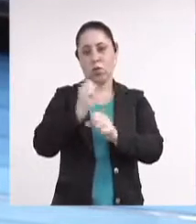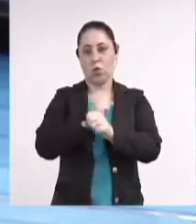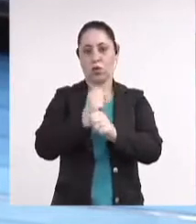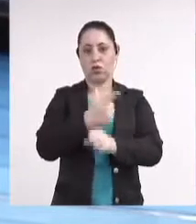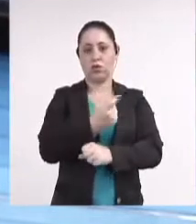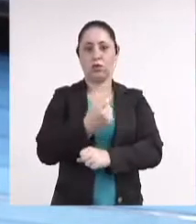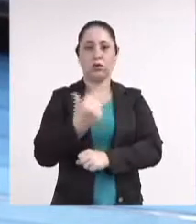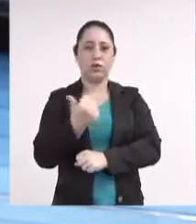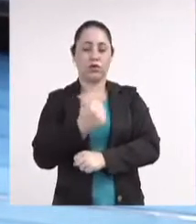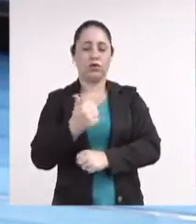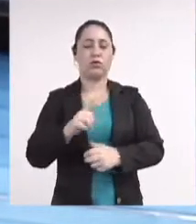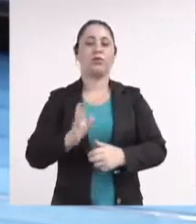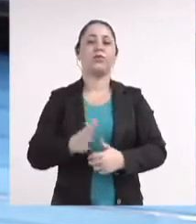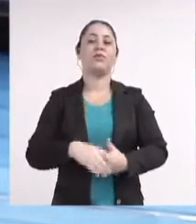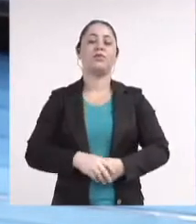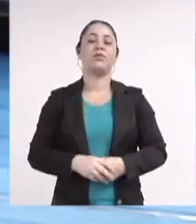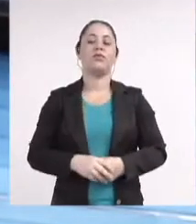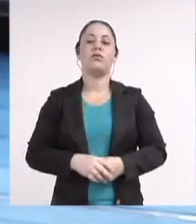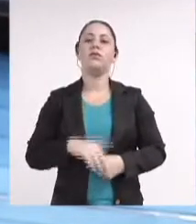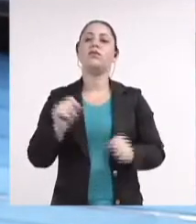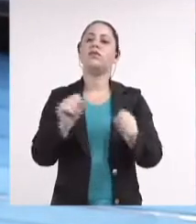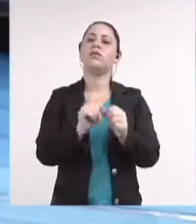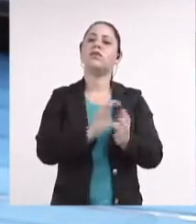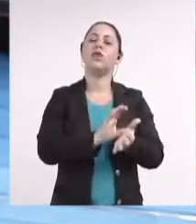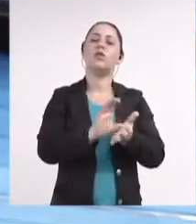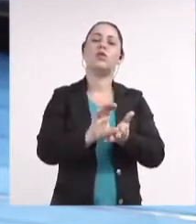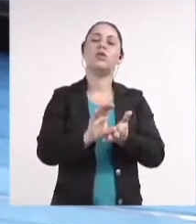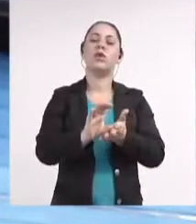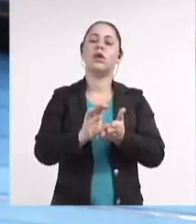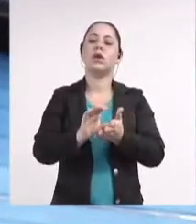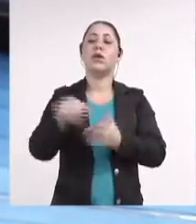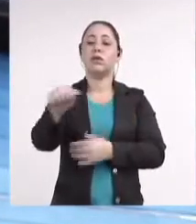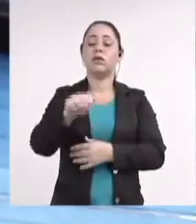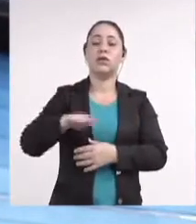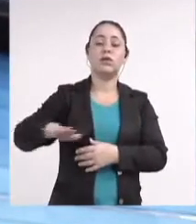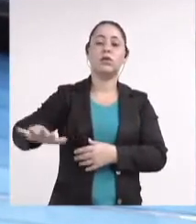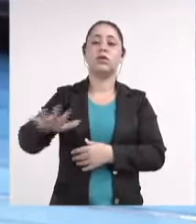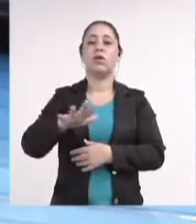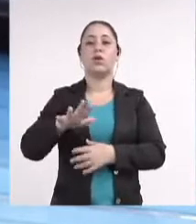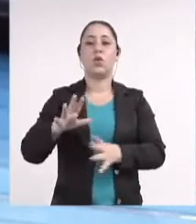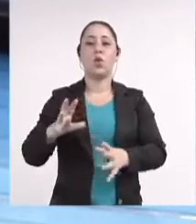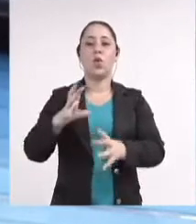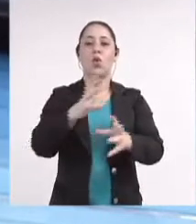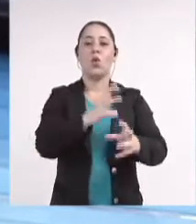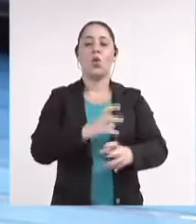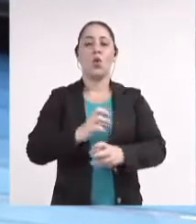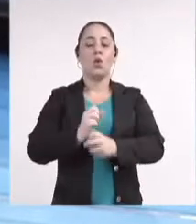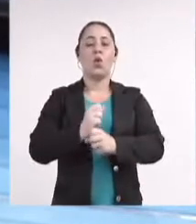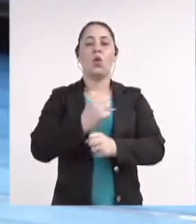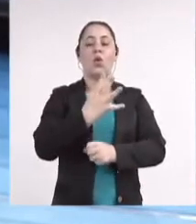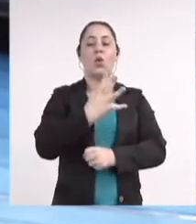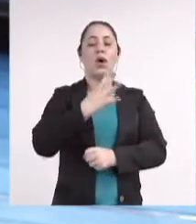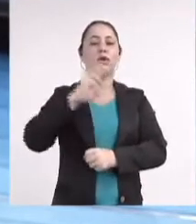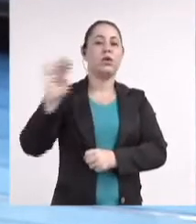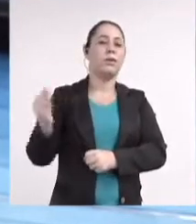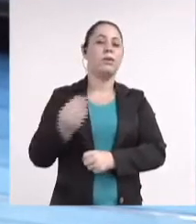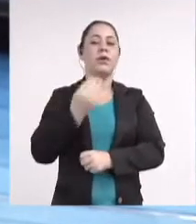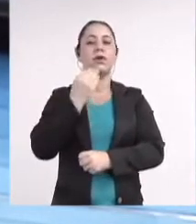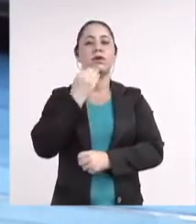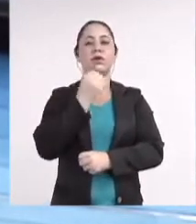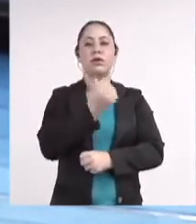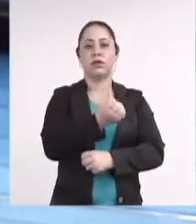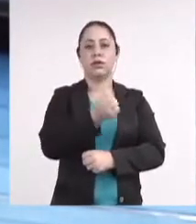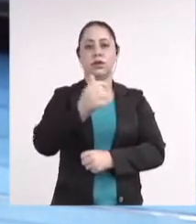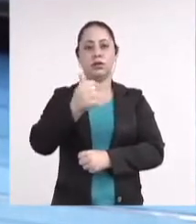Vale ressaltar que, por exemplo, gastos com previdência e assistência social somam aí 4 bilhões 617